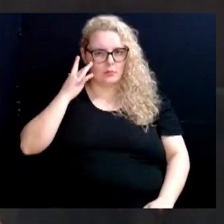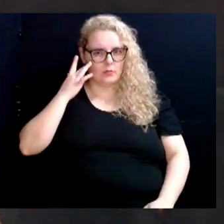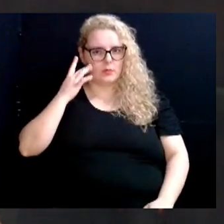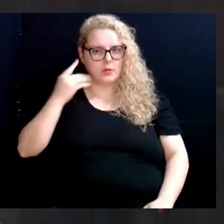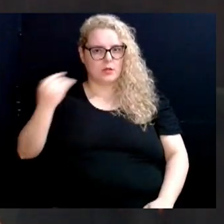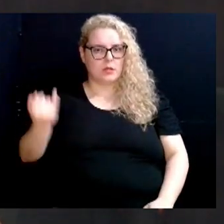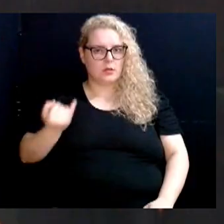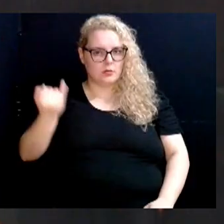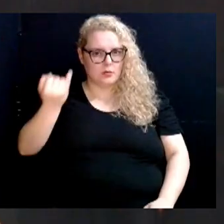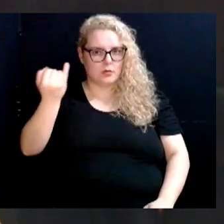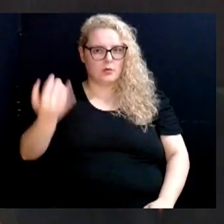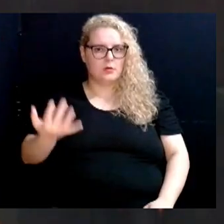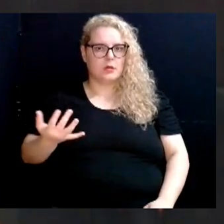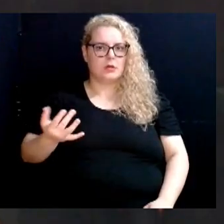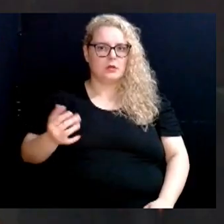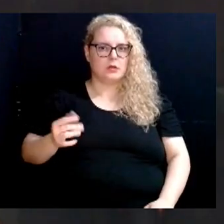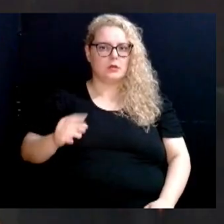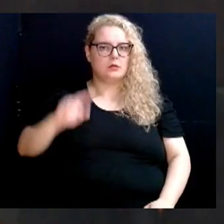é